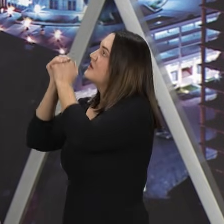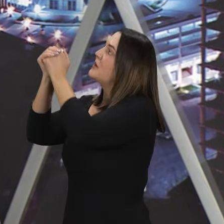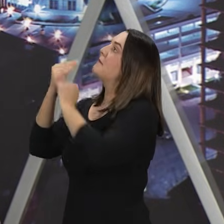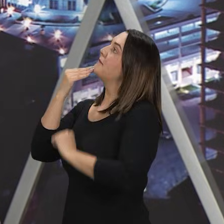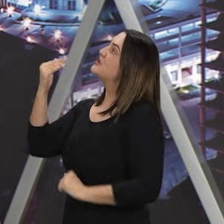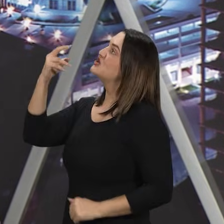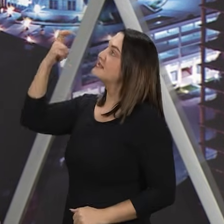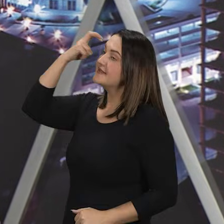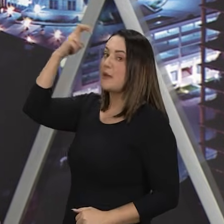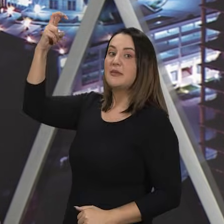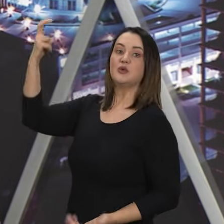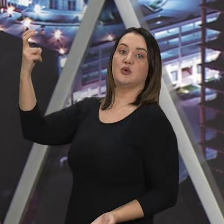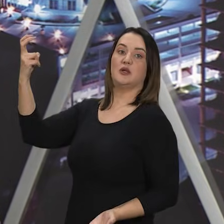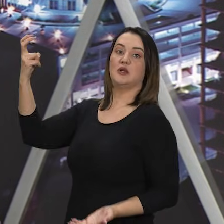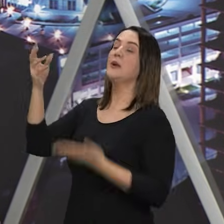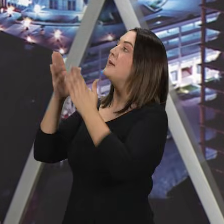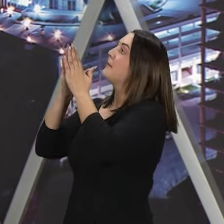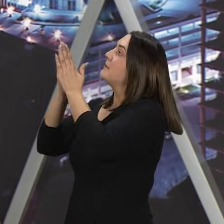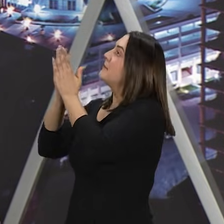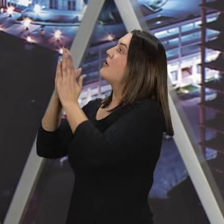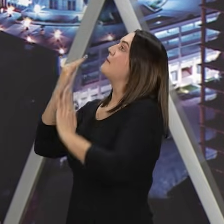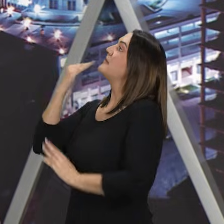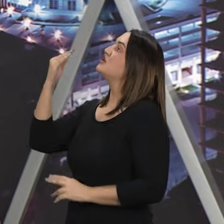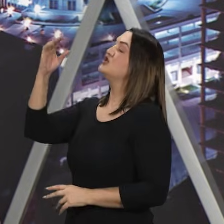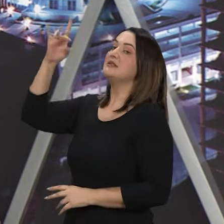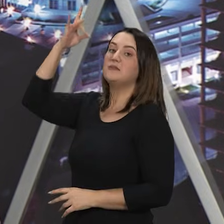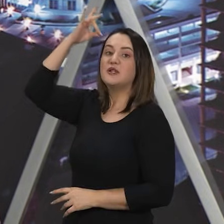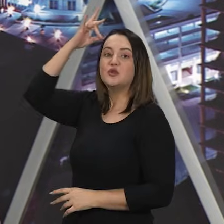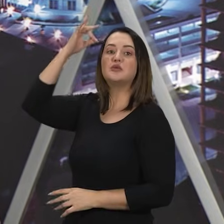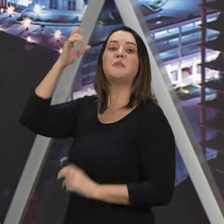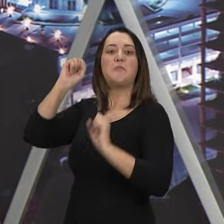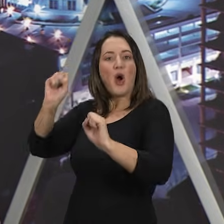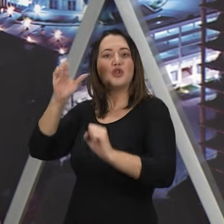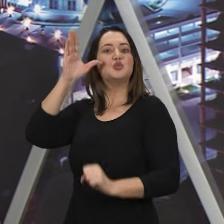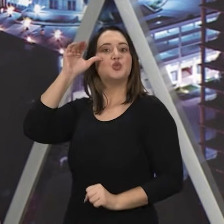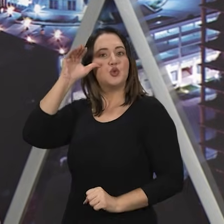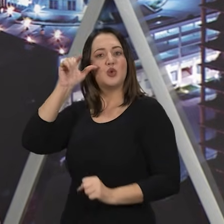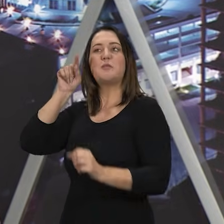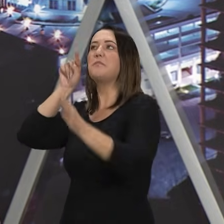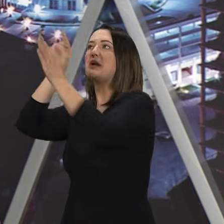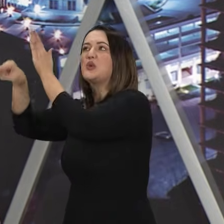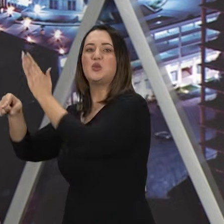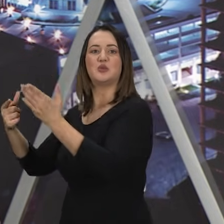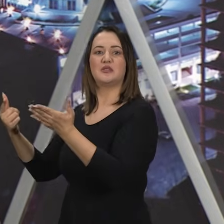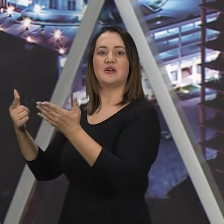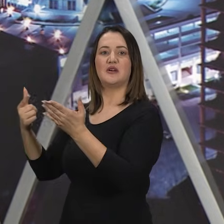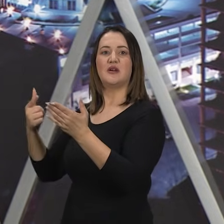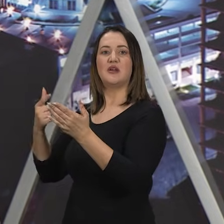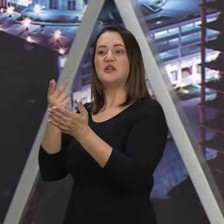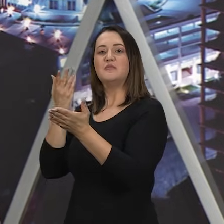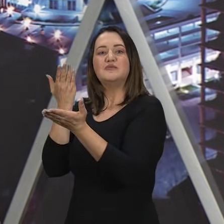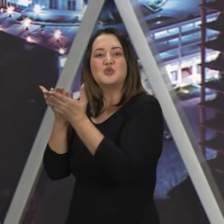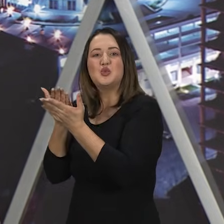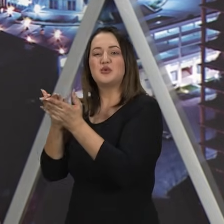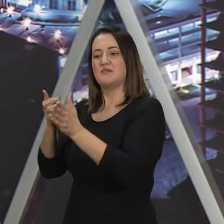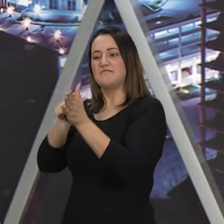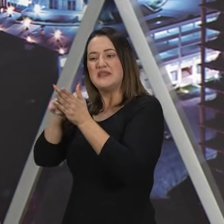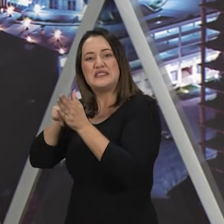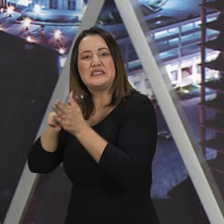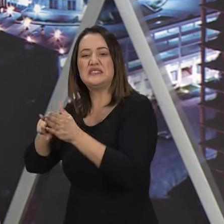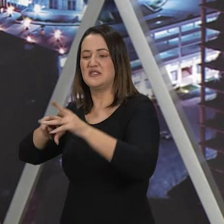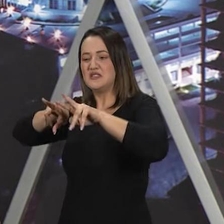Busque sabedoria. Busque o poder do Espírito Santo. Pergunte, questione. Vá atrás.